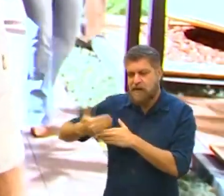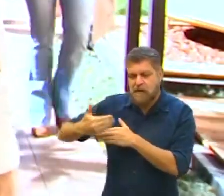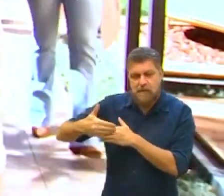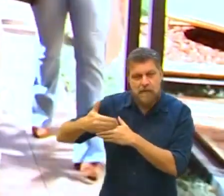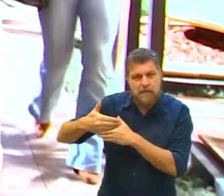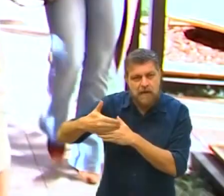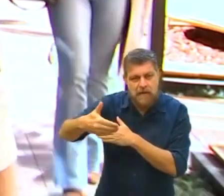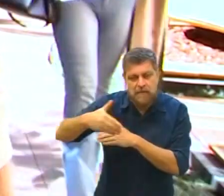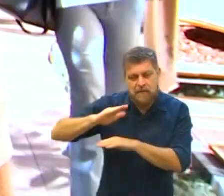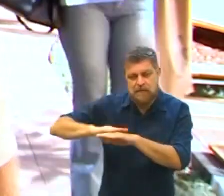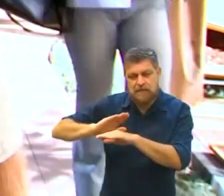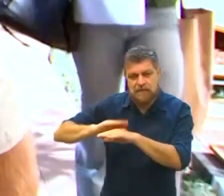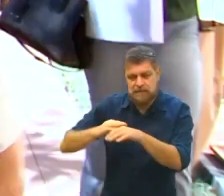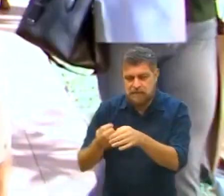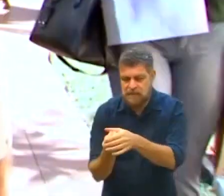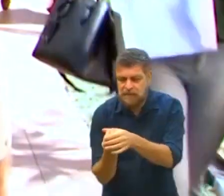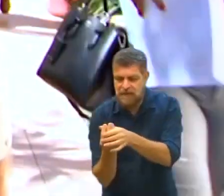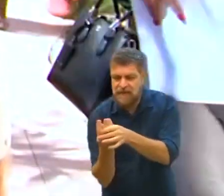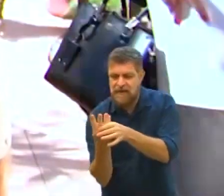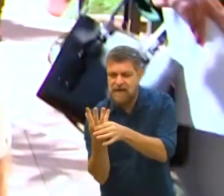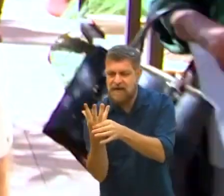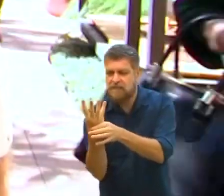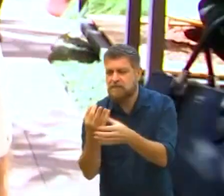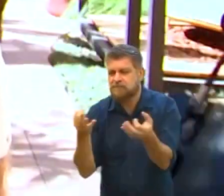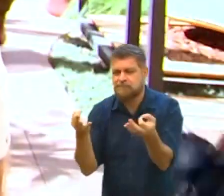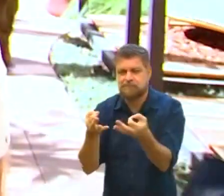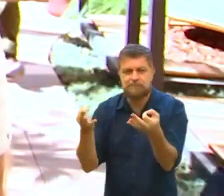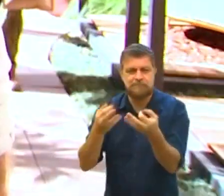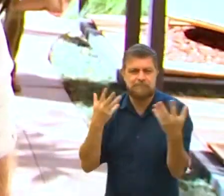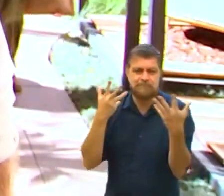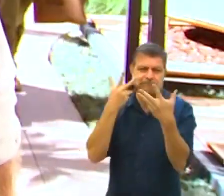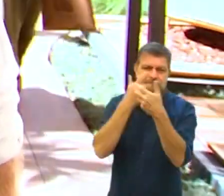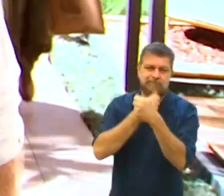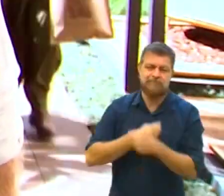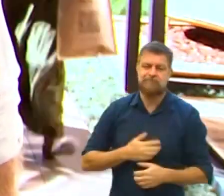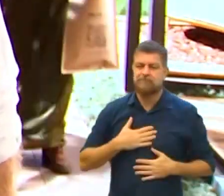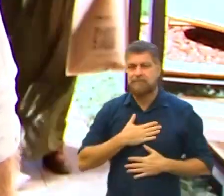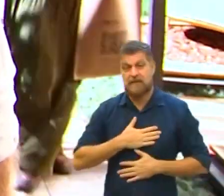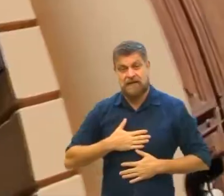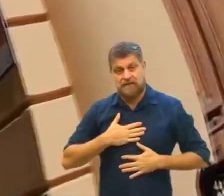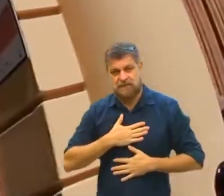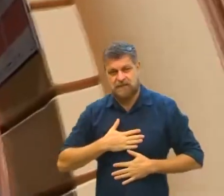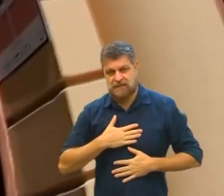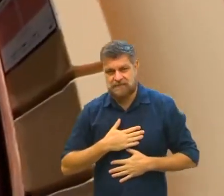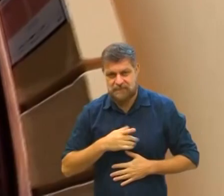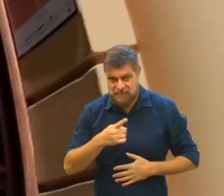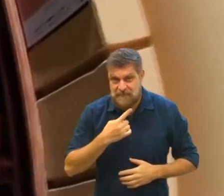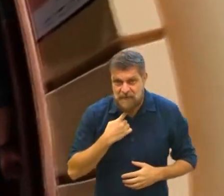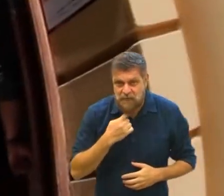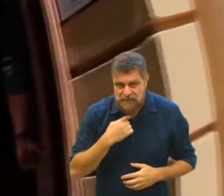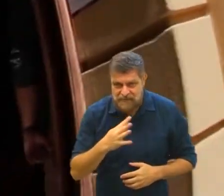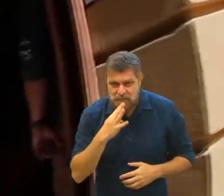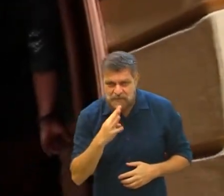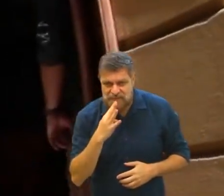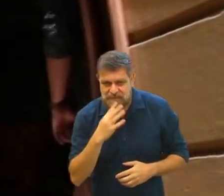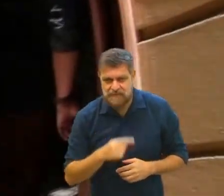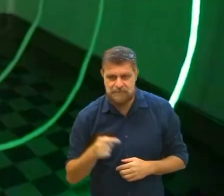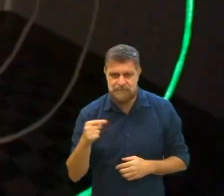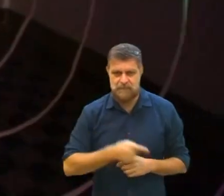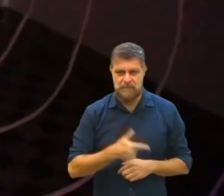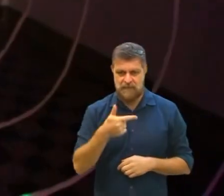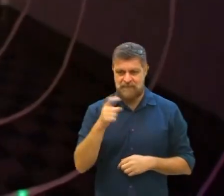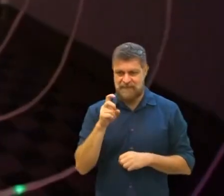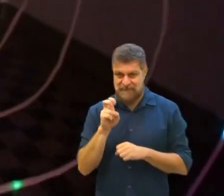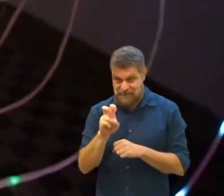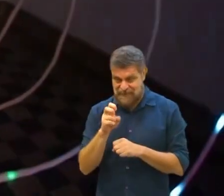ir executando devagarzinho, as plantas estão descansadas, então é bem gratificante. Ficou com vontade de conhecer?